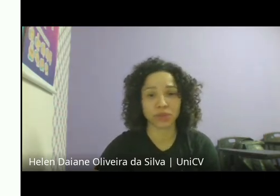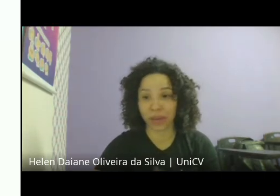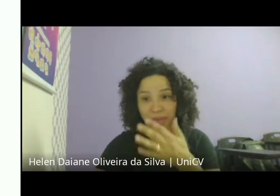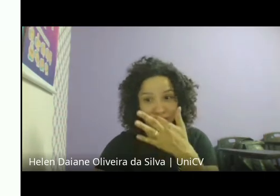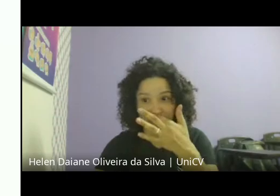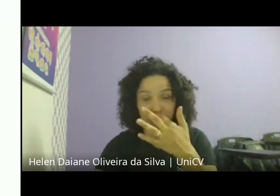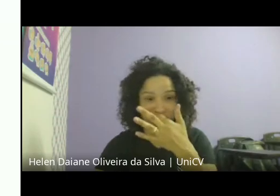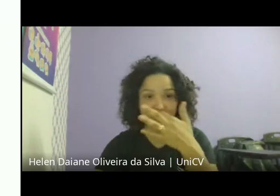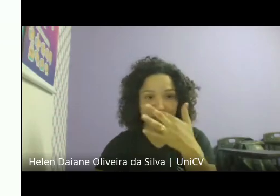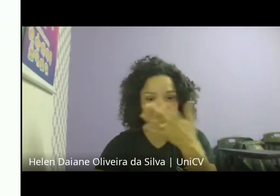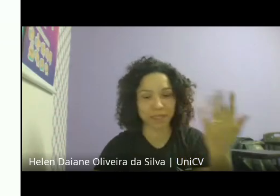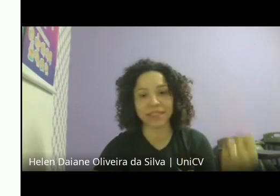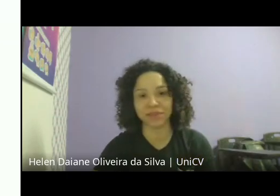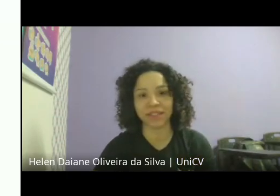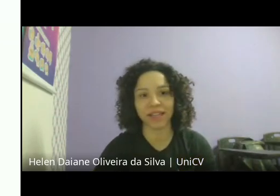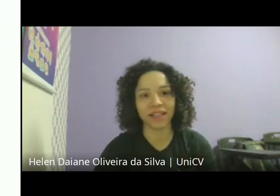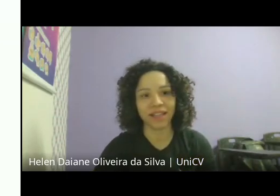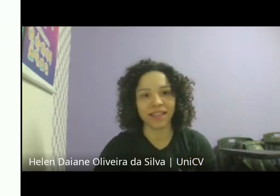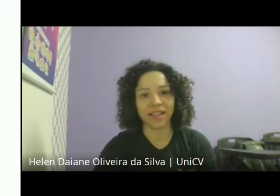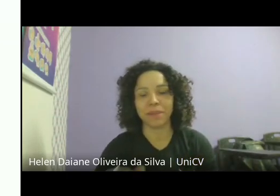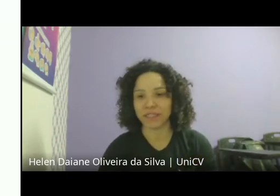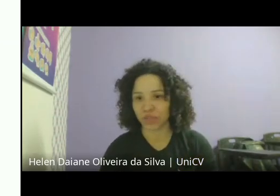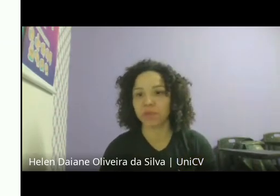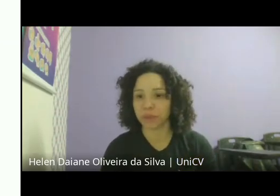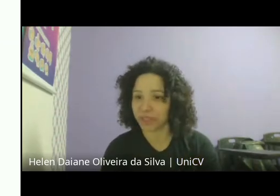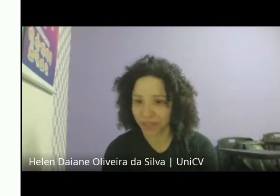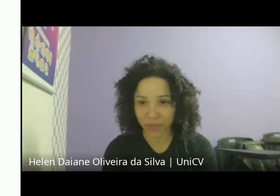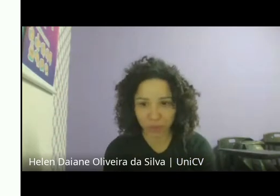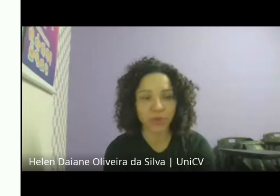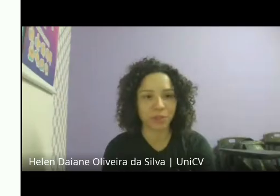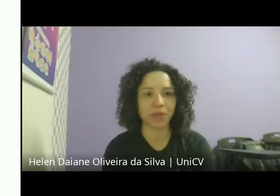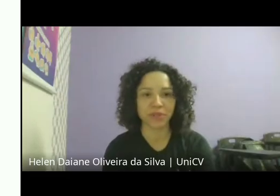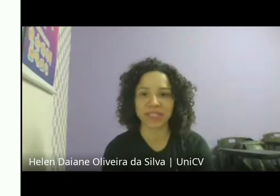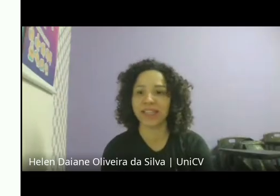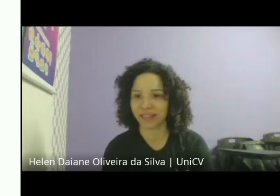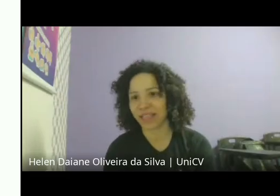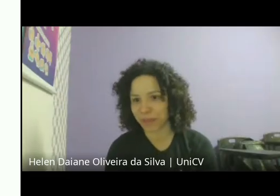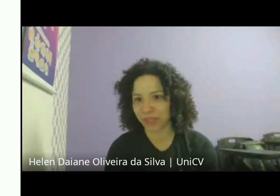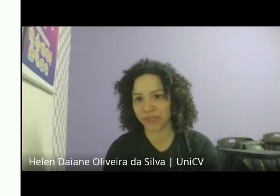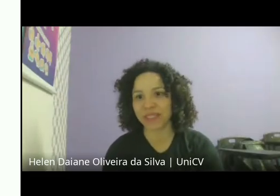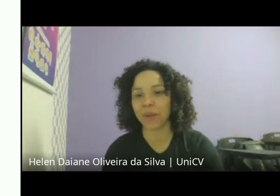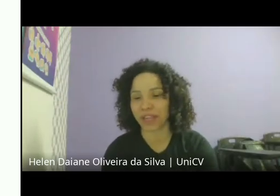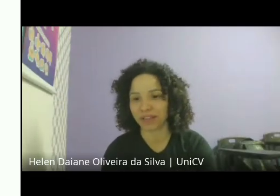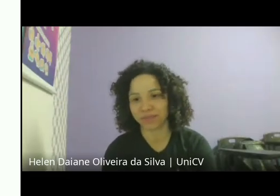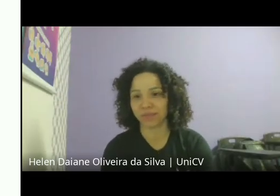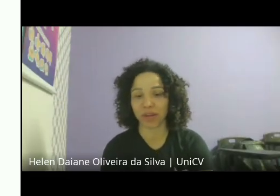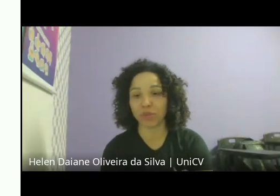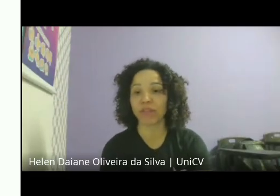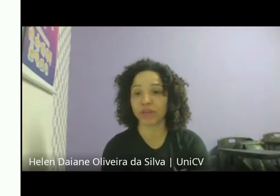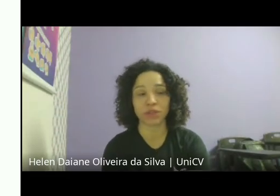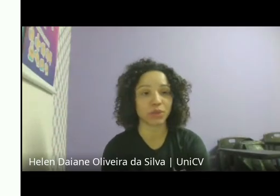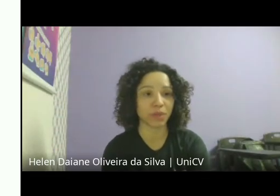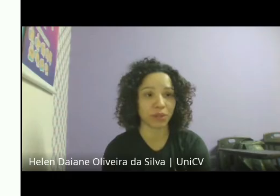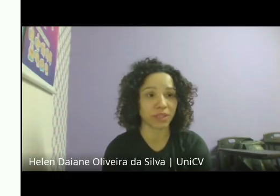Eu sempre fui naturalmente expressiva, tá? Mas eu tive uma aluna que treinou muito para conseguir ter expressão facial, porque ela, na hora que ela